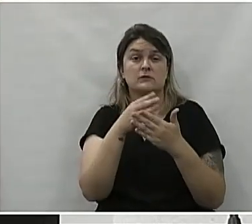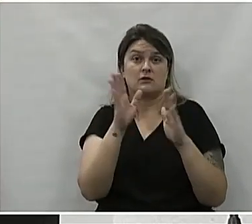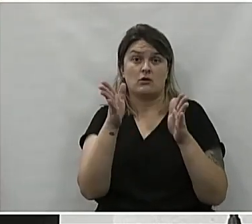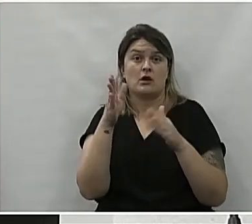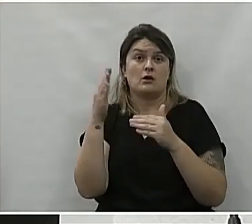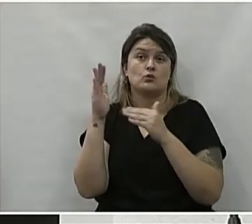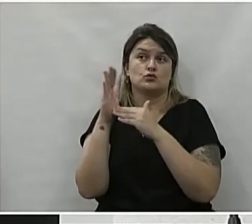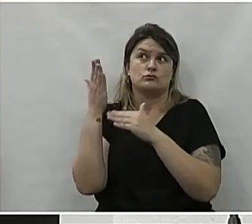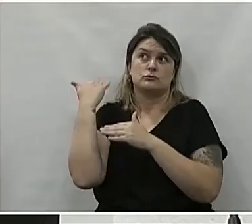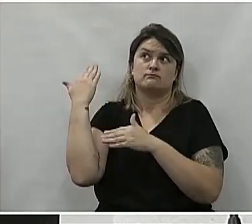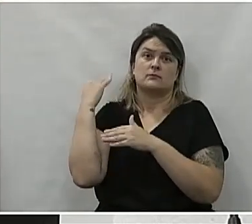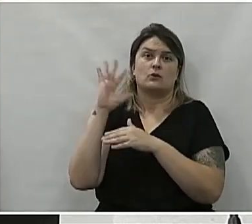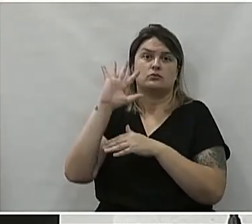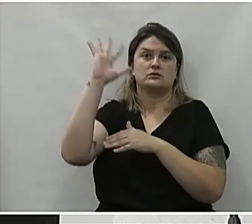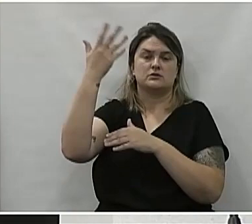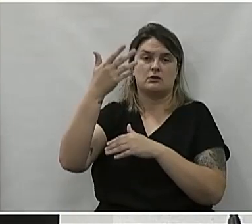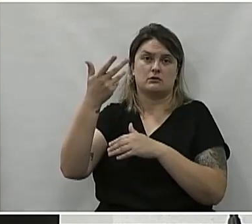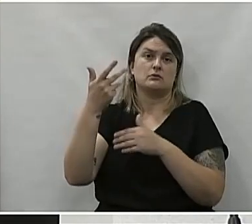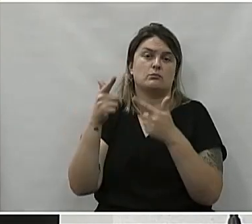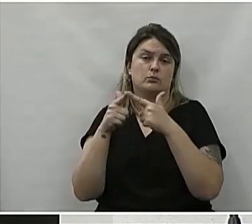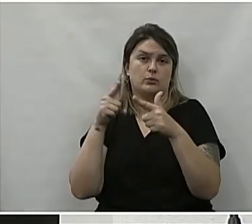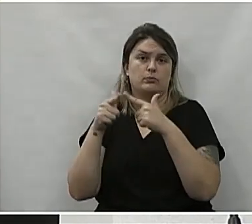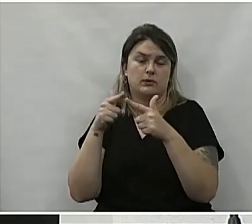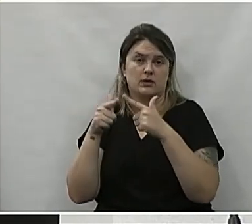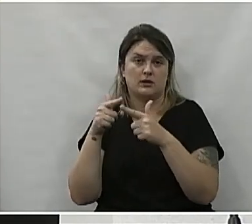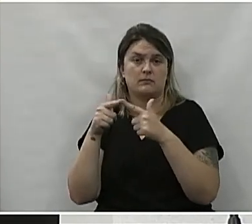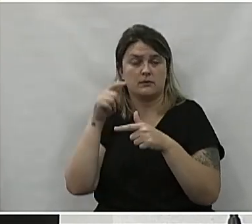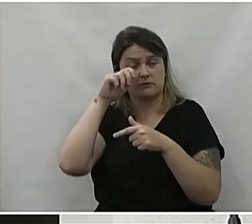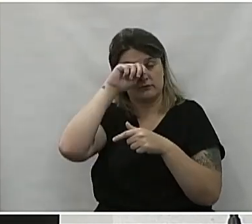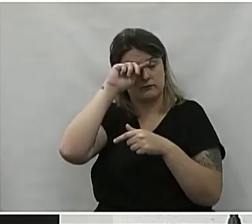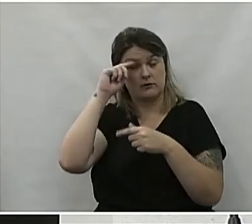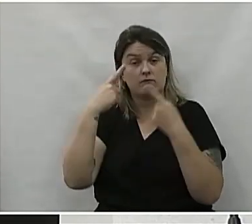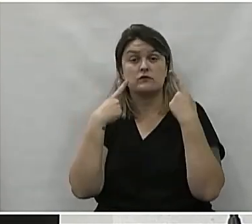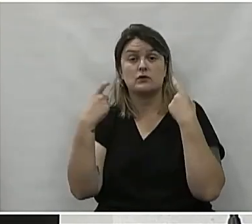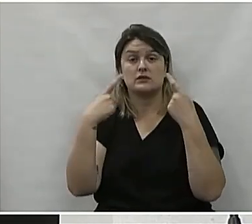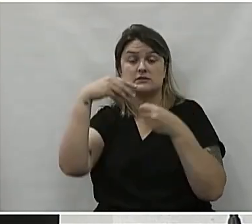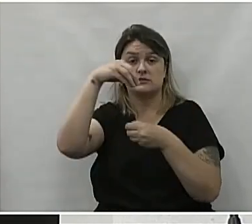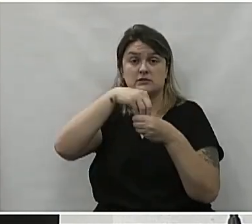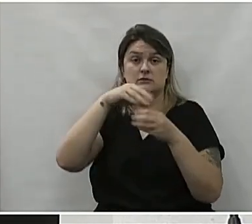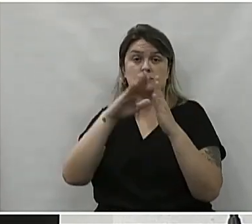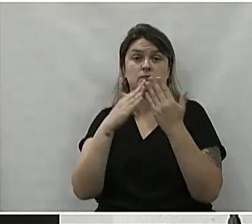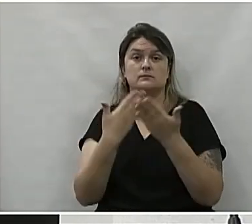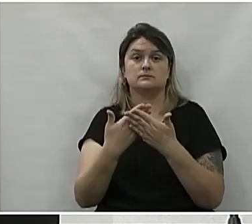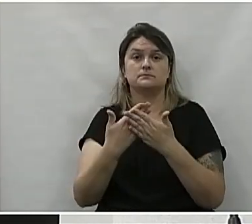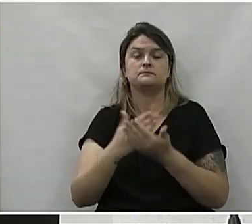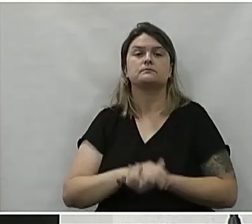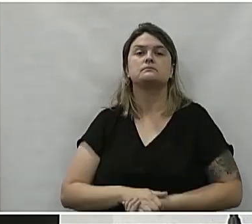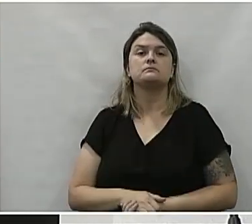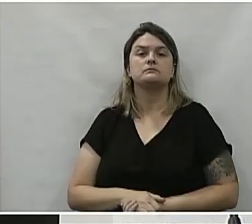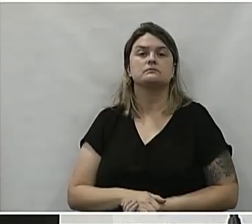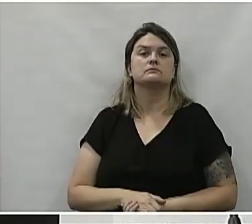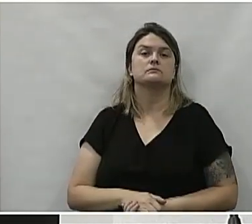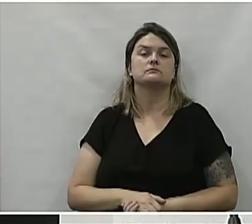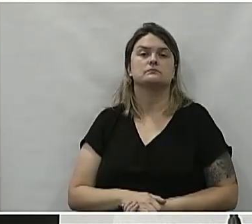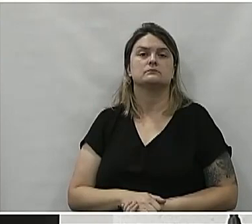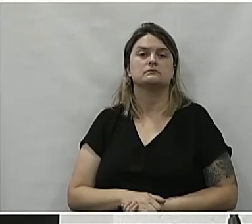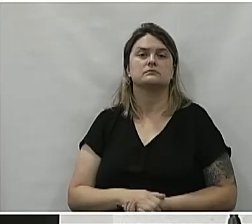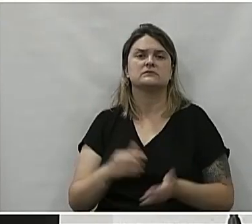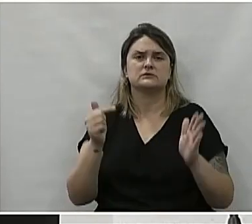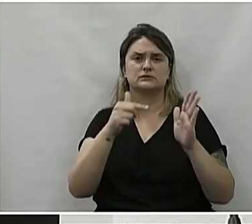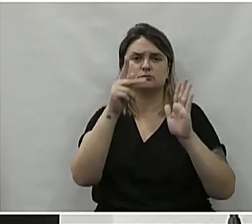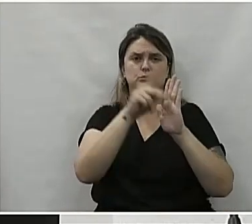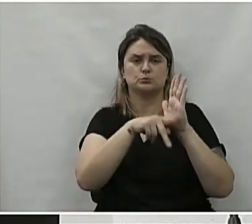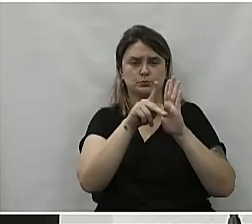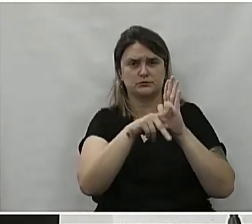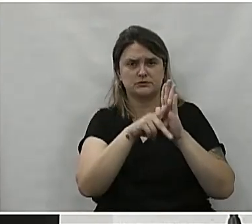importância Nos últimos anos Em decorrência Dos diversos ataques Às escolas Registrados Em todo o Brasil Já o Programa